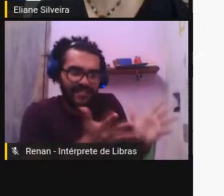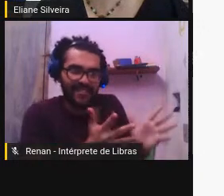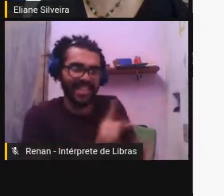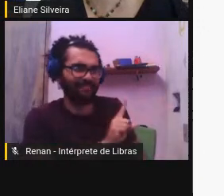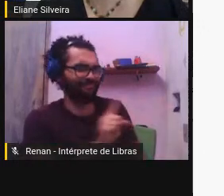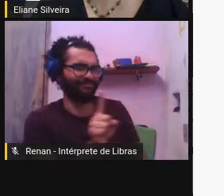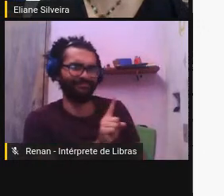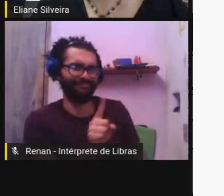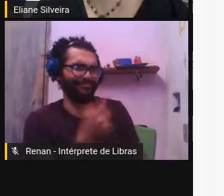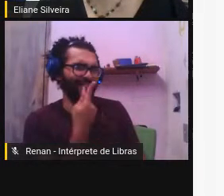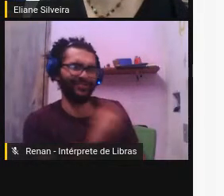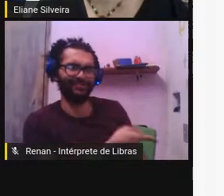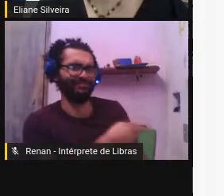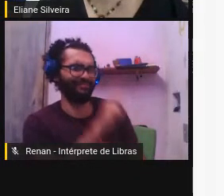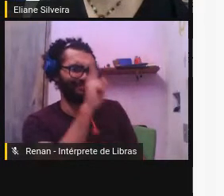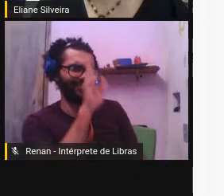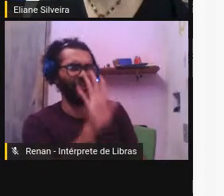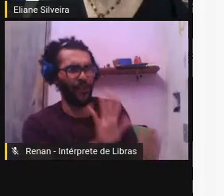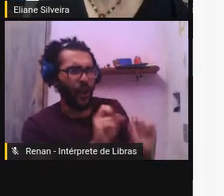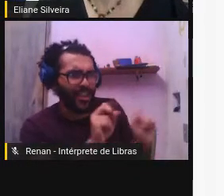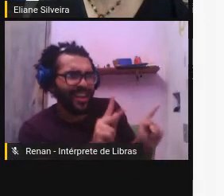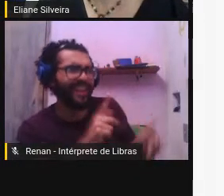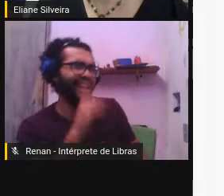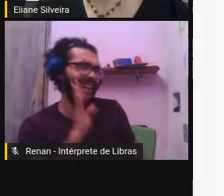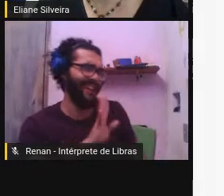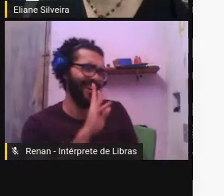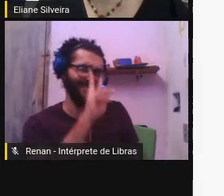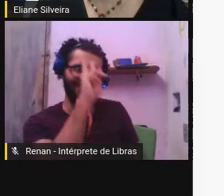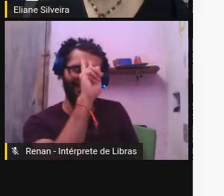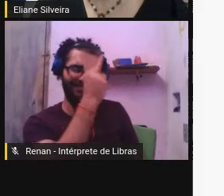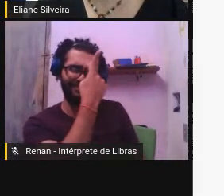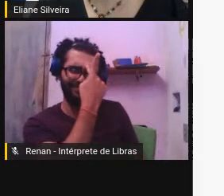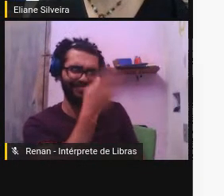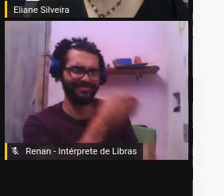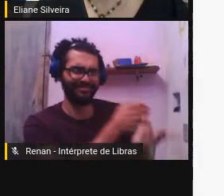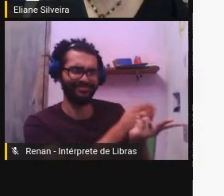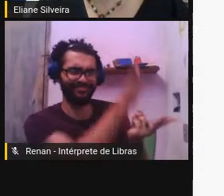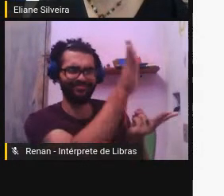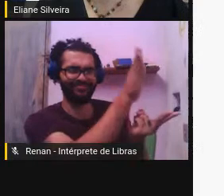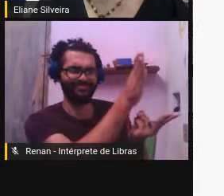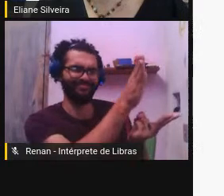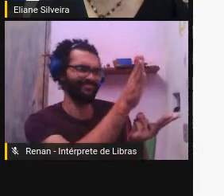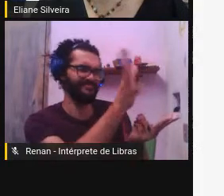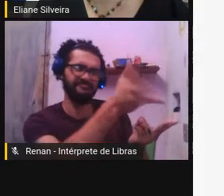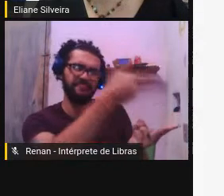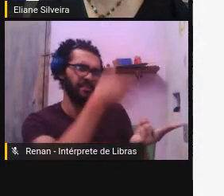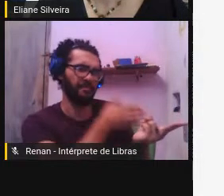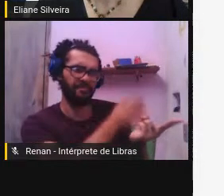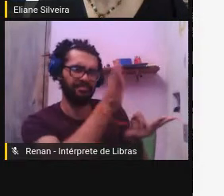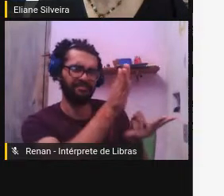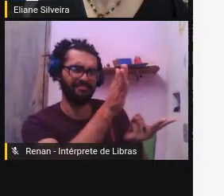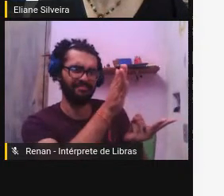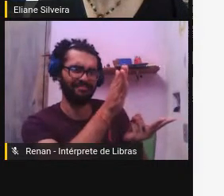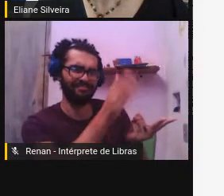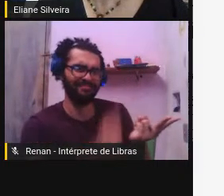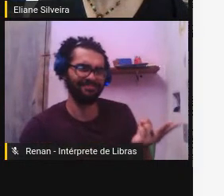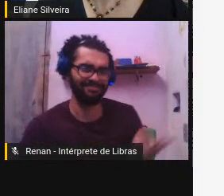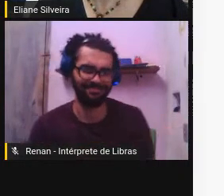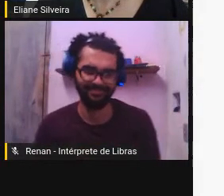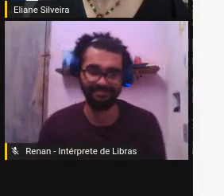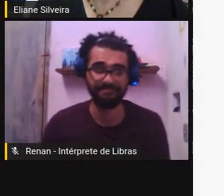que estava muito interessante, que era muito legal, mas que ele deveria procurar outra direção de reflexão sobre as línguas. Bom,